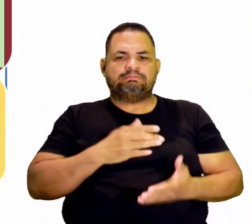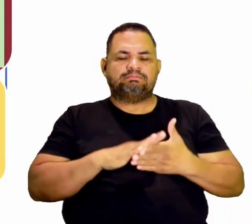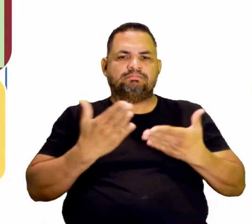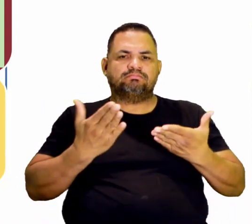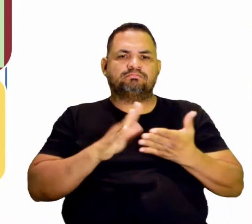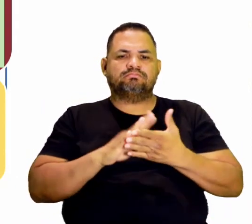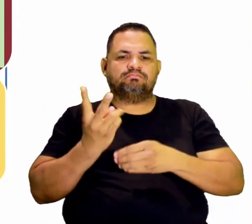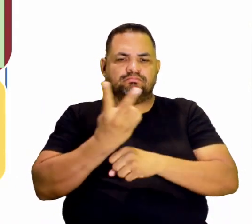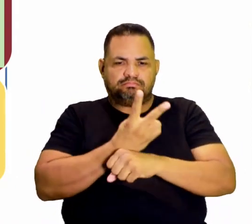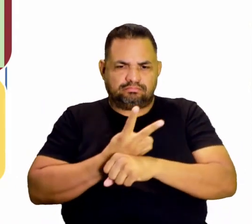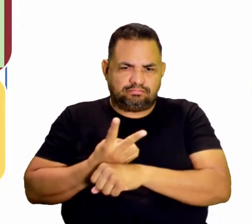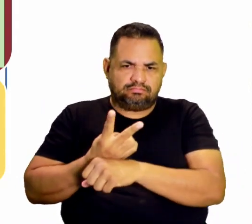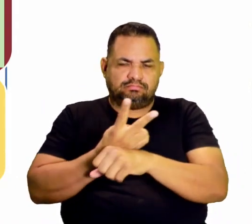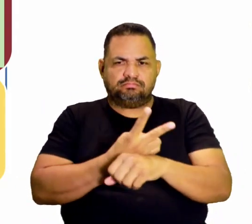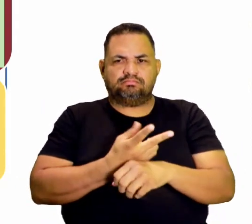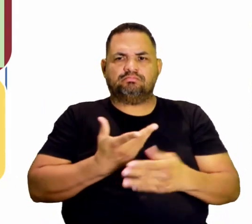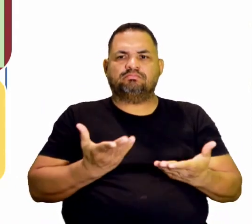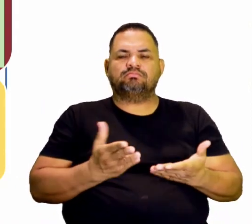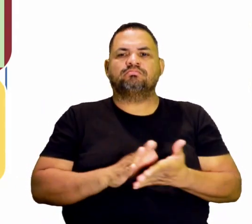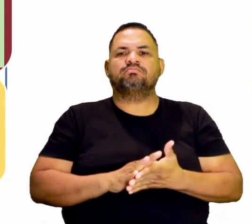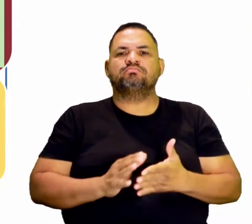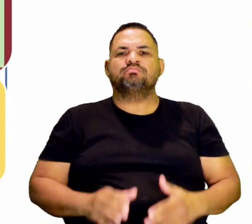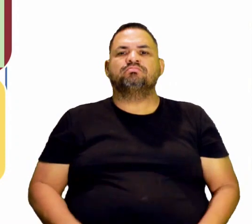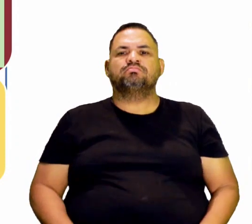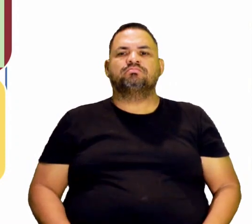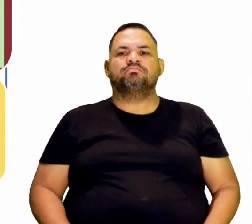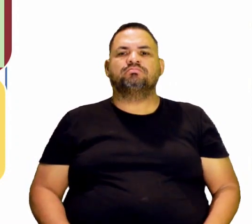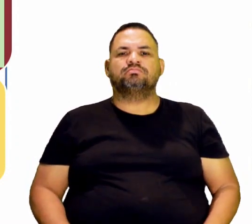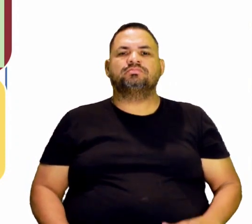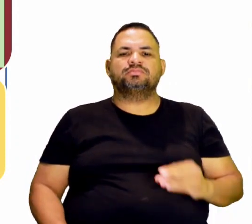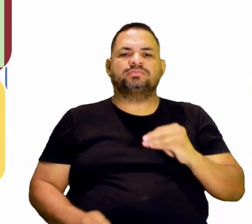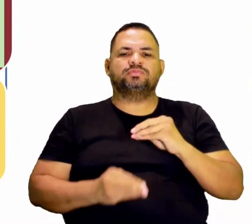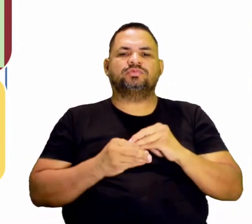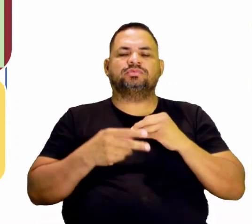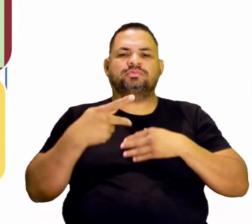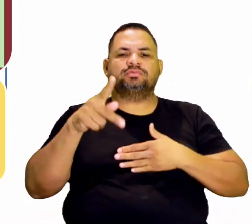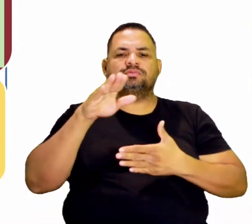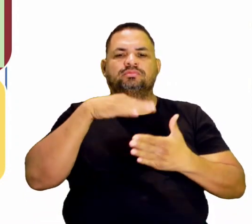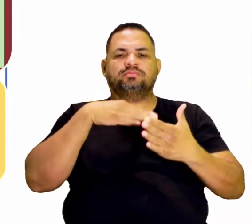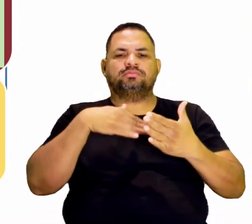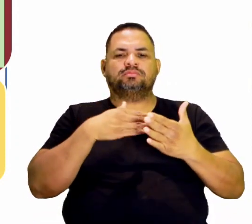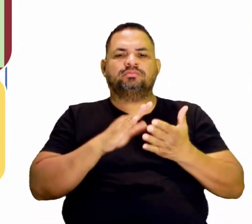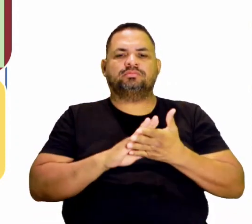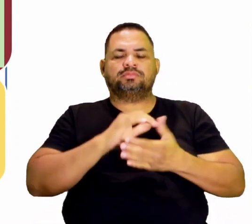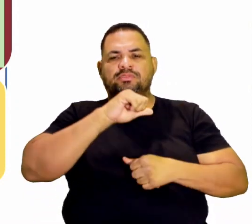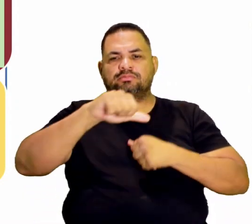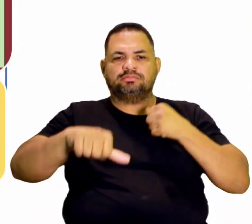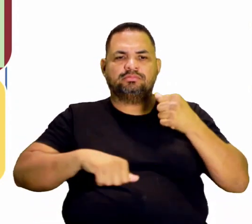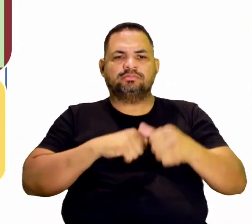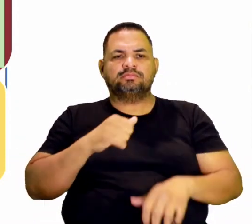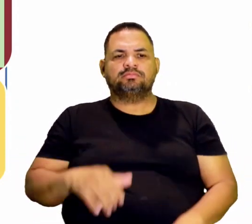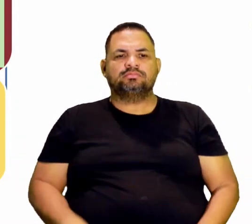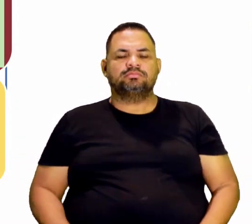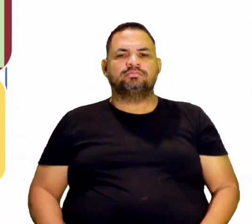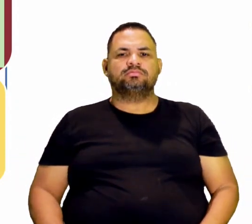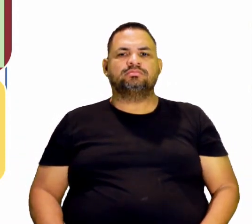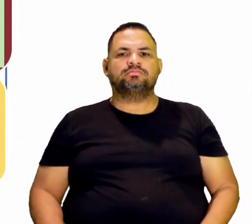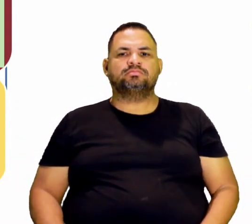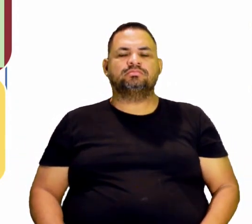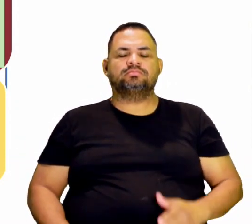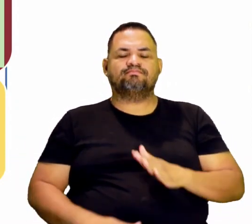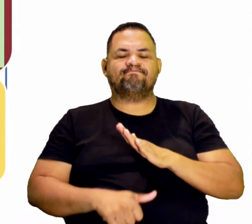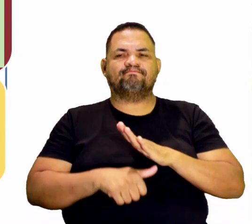vão procurando colocar na sua pintura, né? Vão querendo modificar. Então,